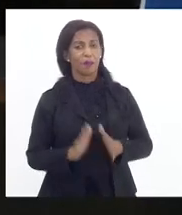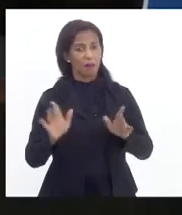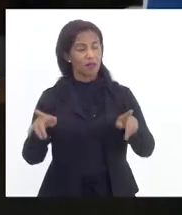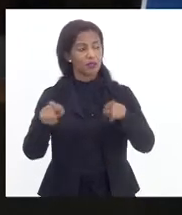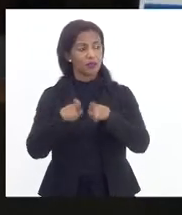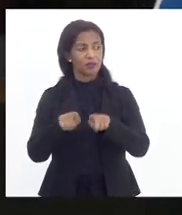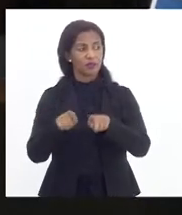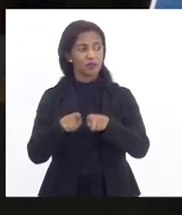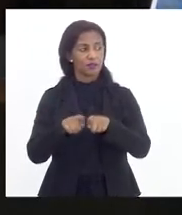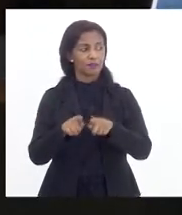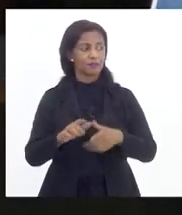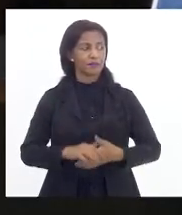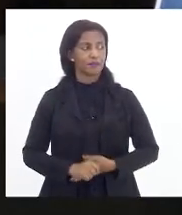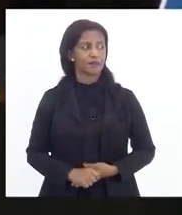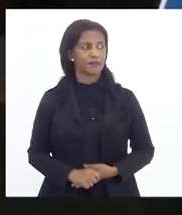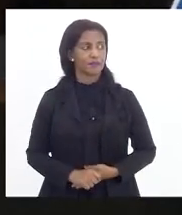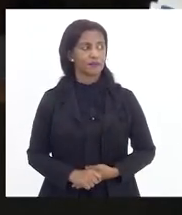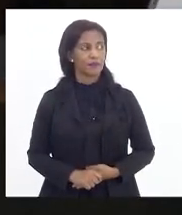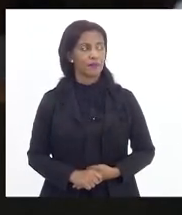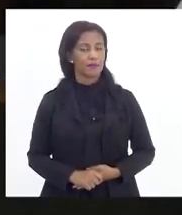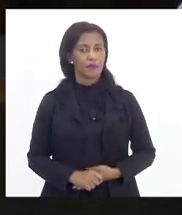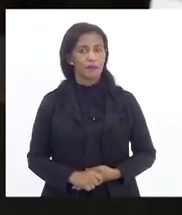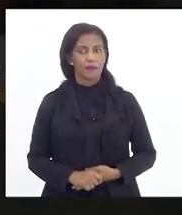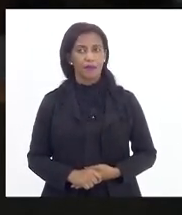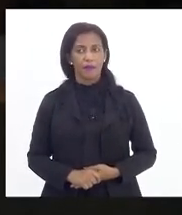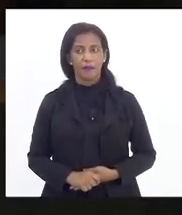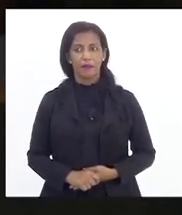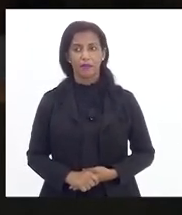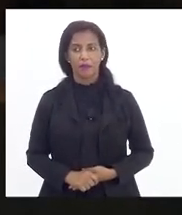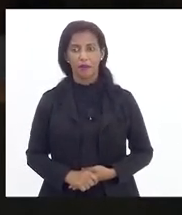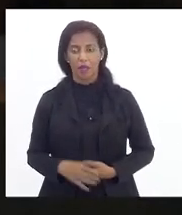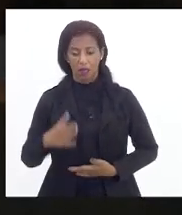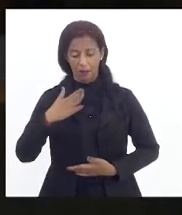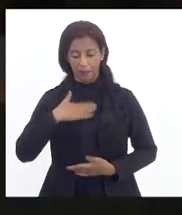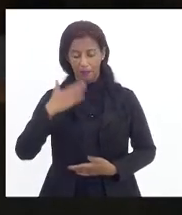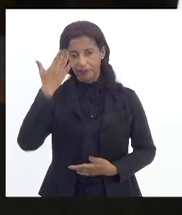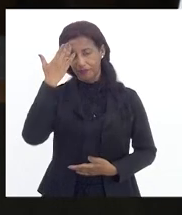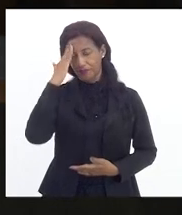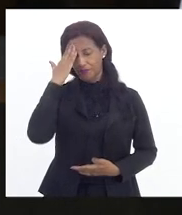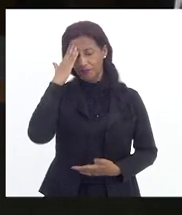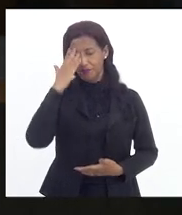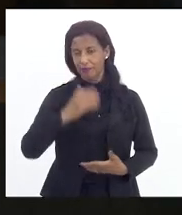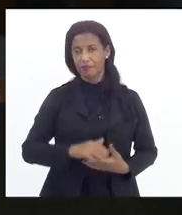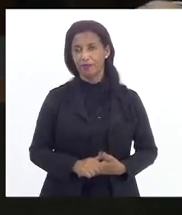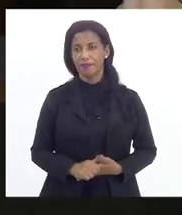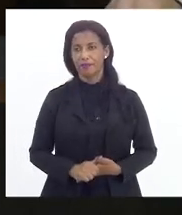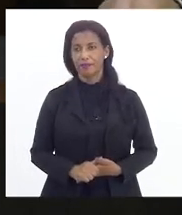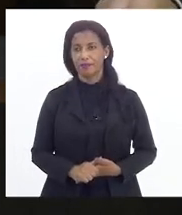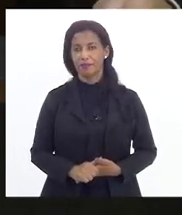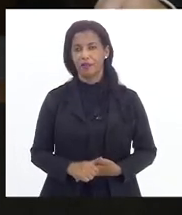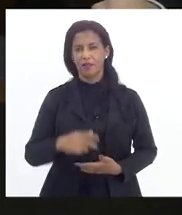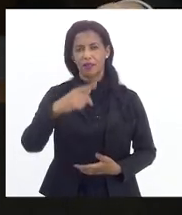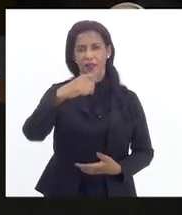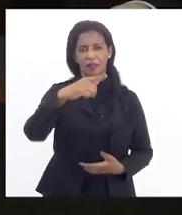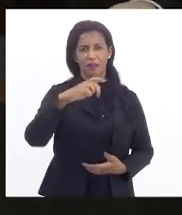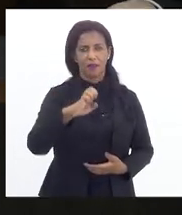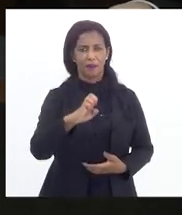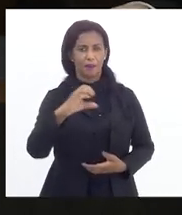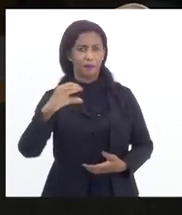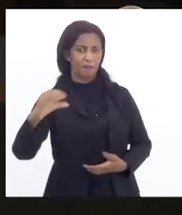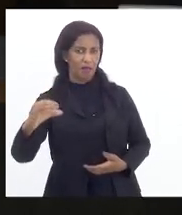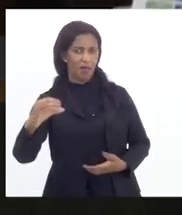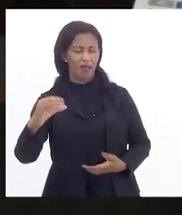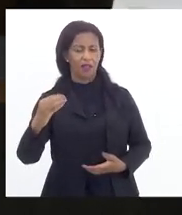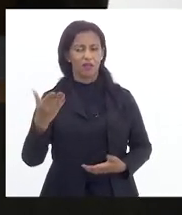também mas também e é no meu entendimento não até que não tem que